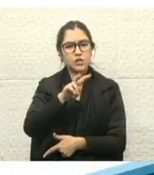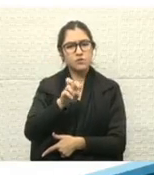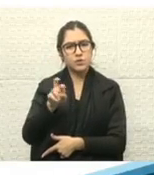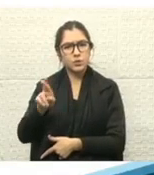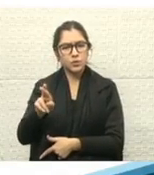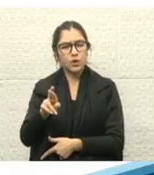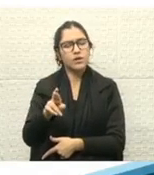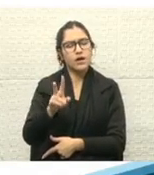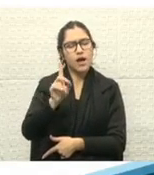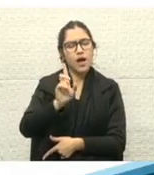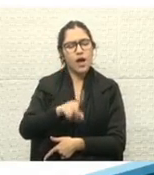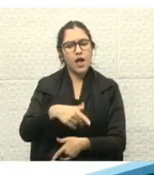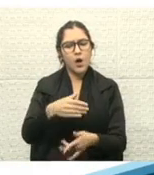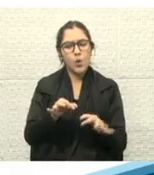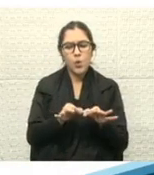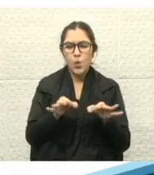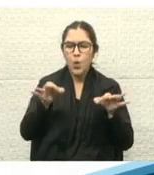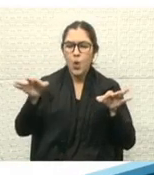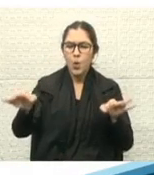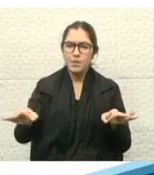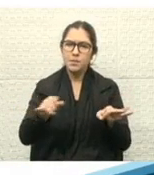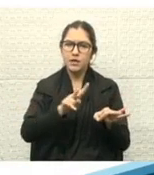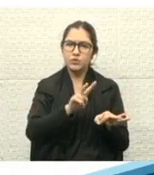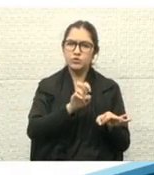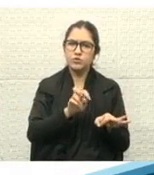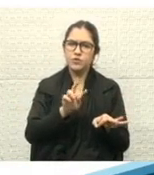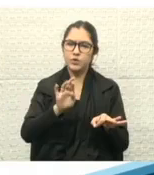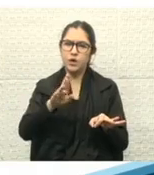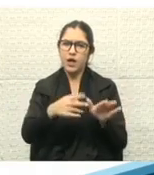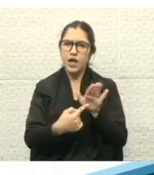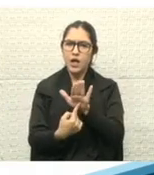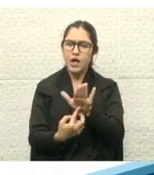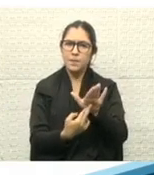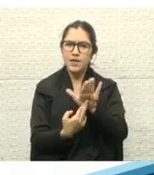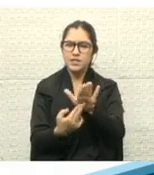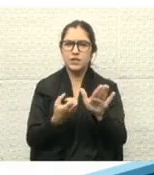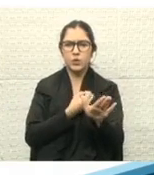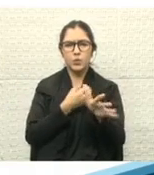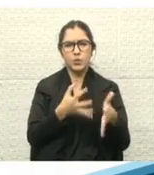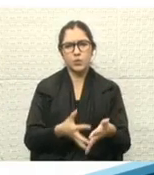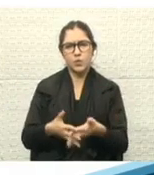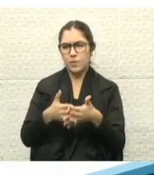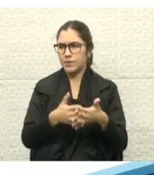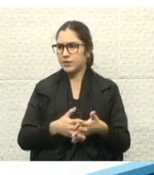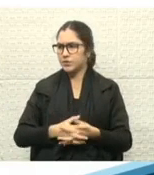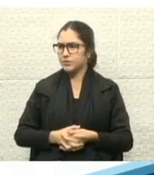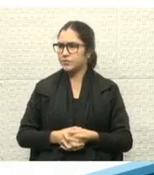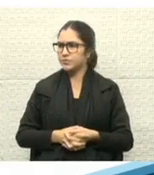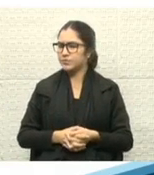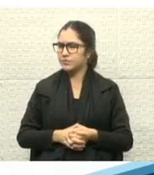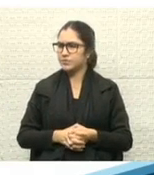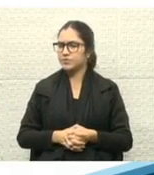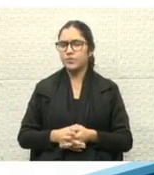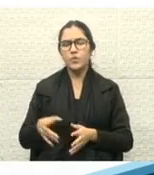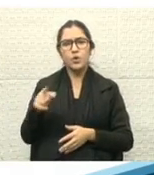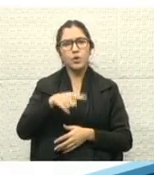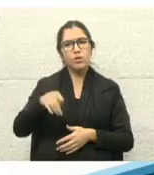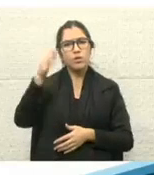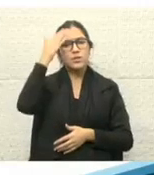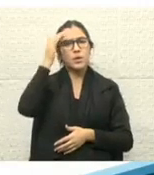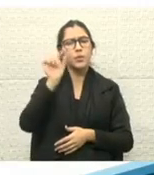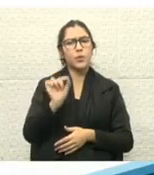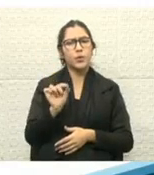vetor, vai ser o comprimento do vetor que representa o número complexo. Nós sabemos